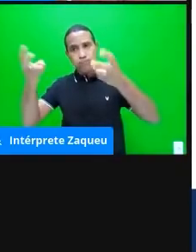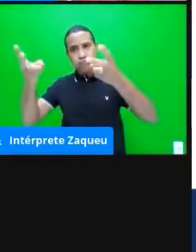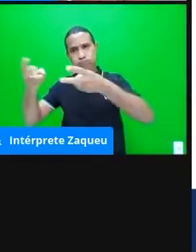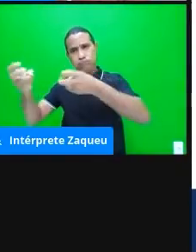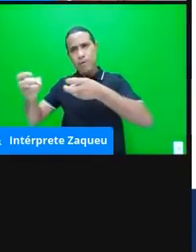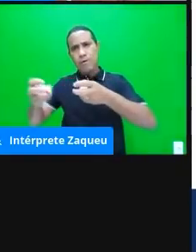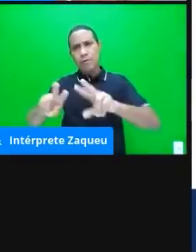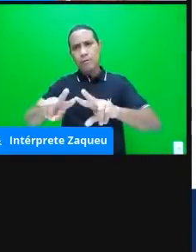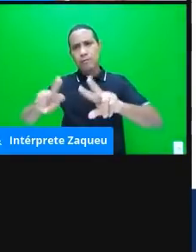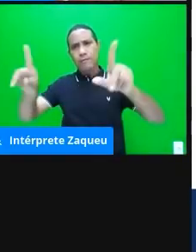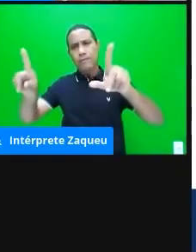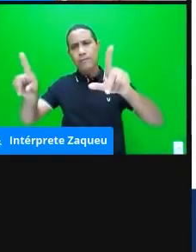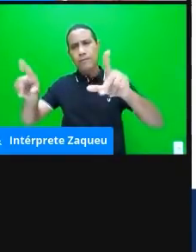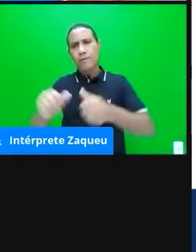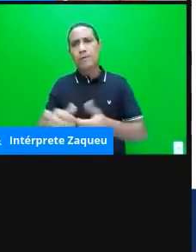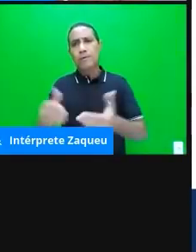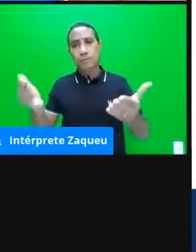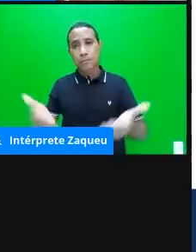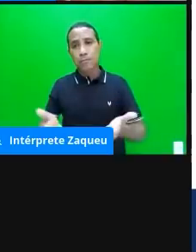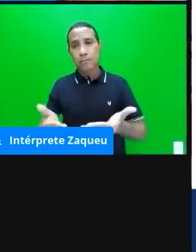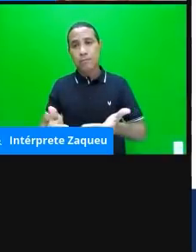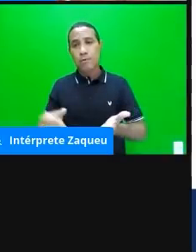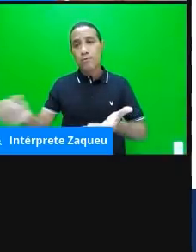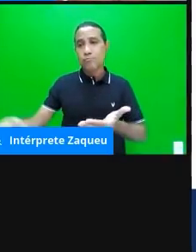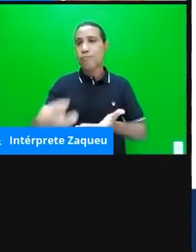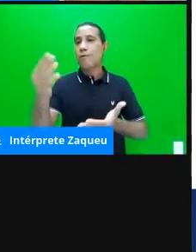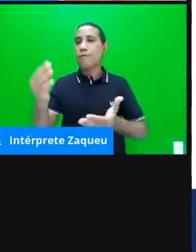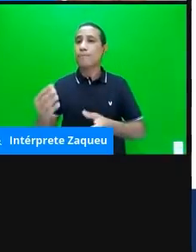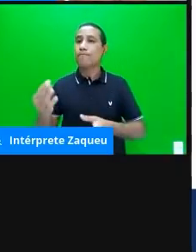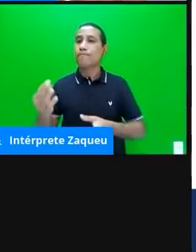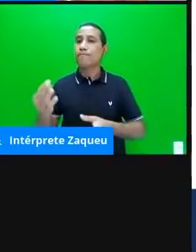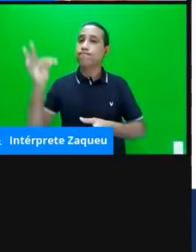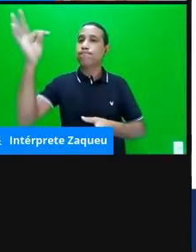tecnologias. Deste modo, próximo, por favor.